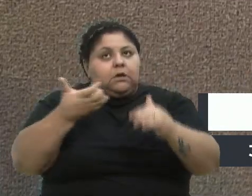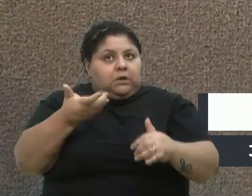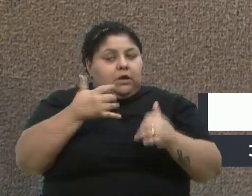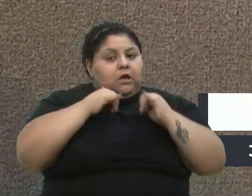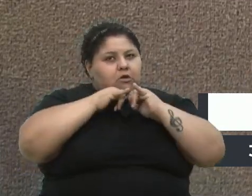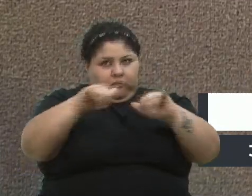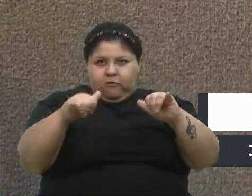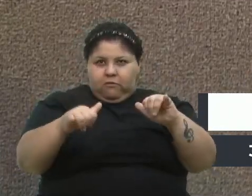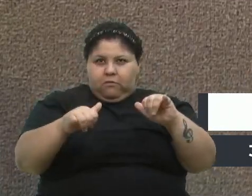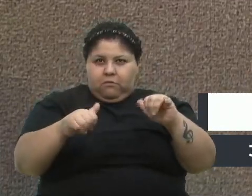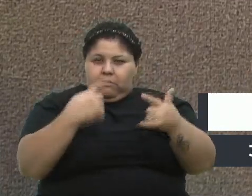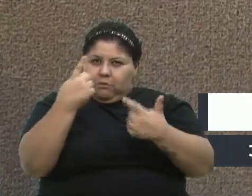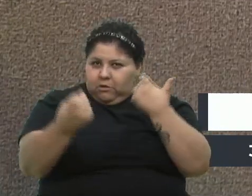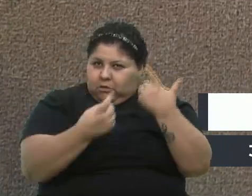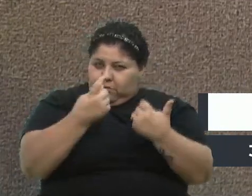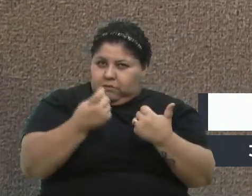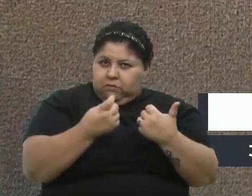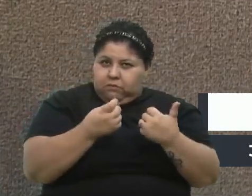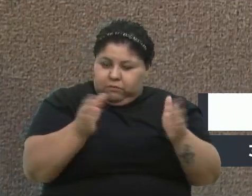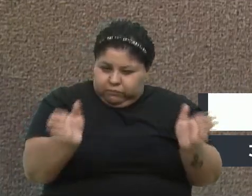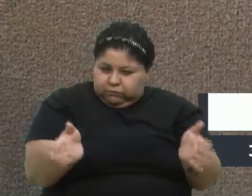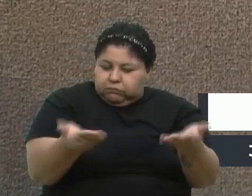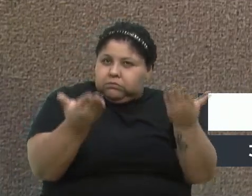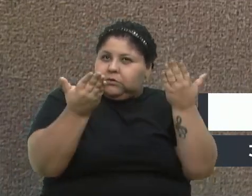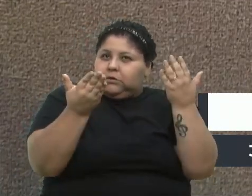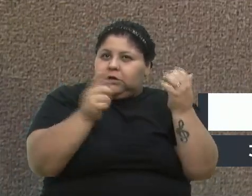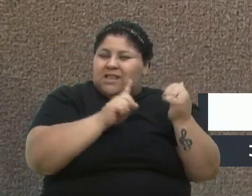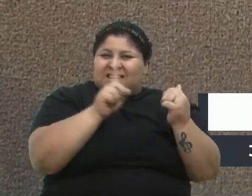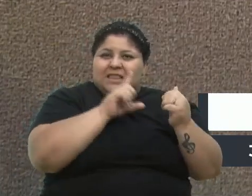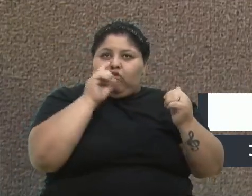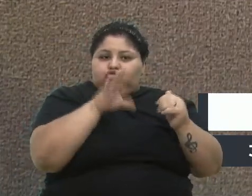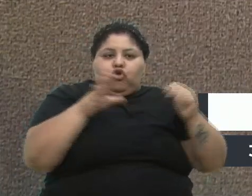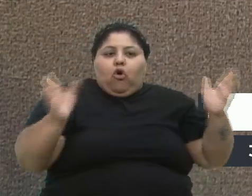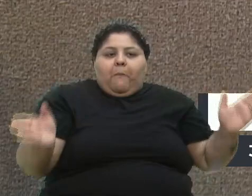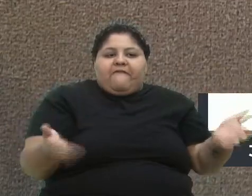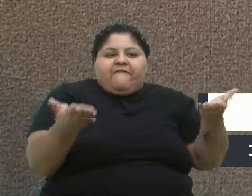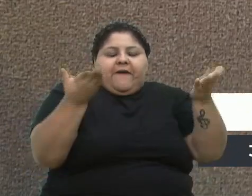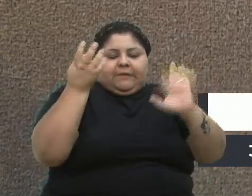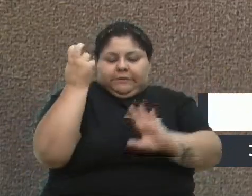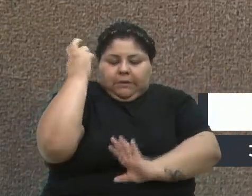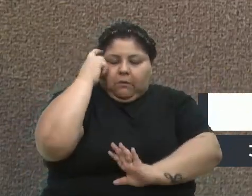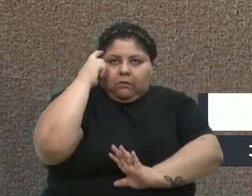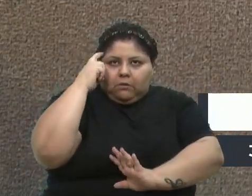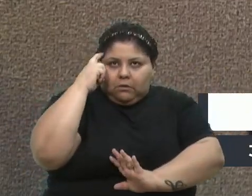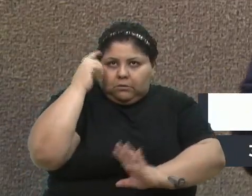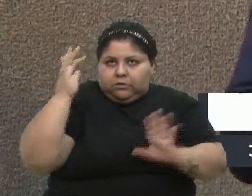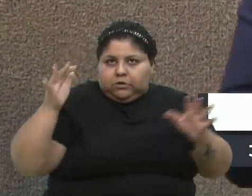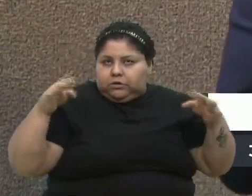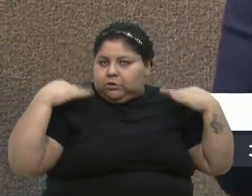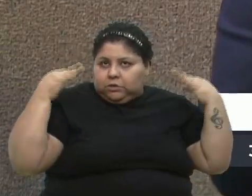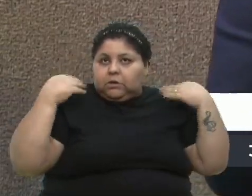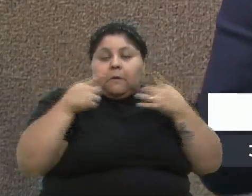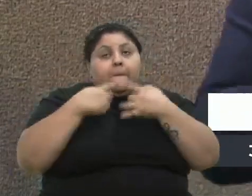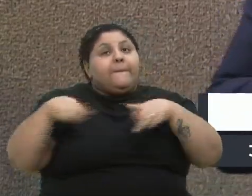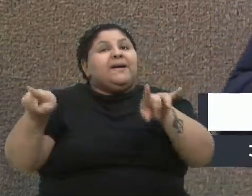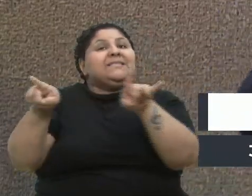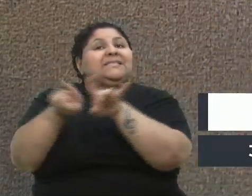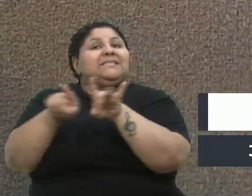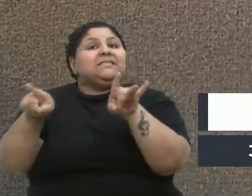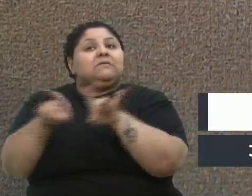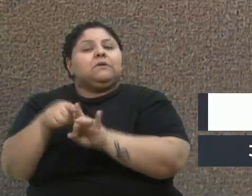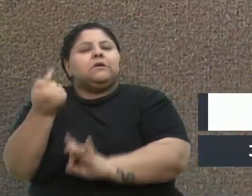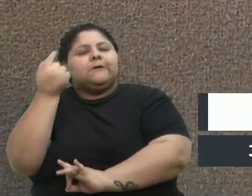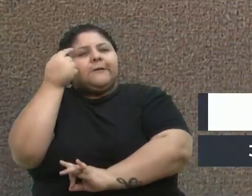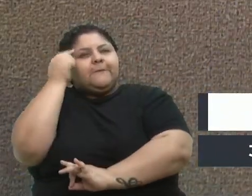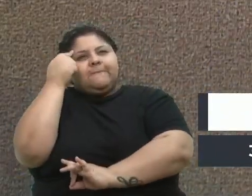essas paradas e esses eventos, eles não são só uma festa cultural, uma festa turística, mas eles servem para reflexão,